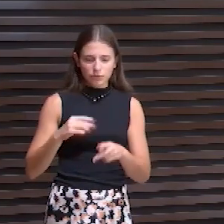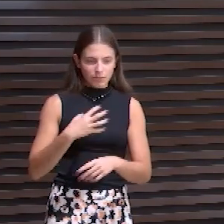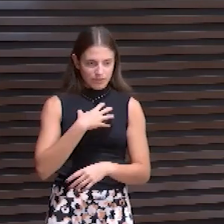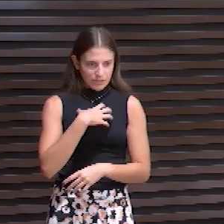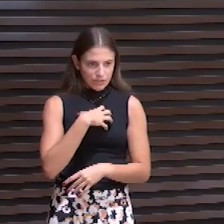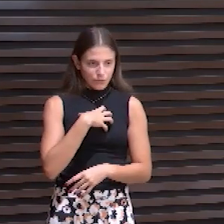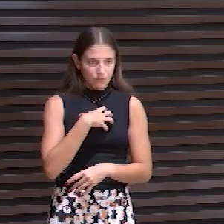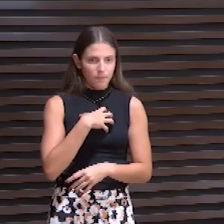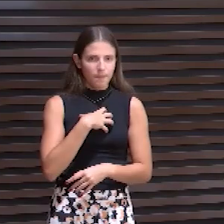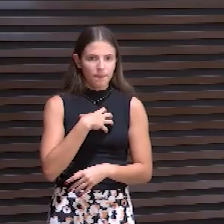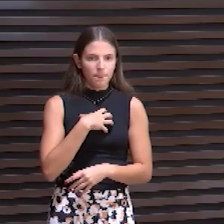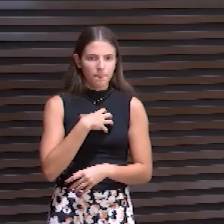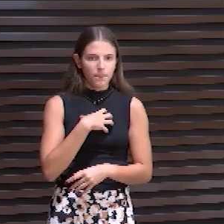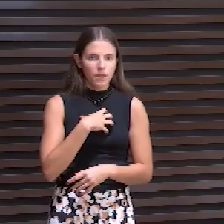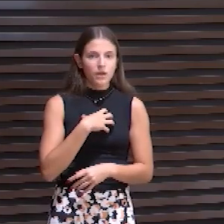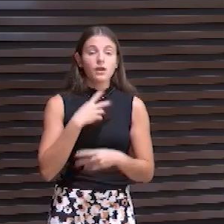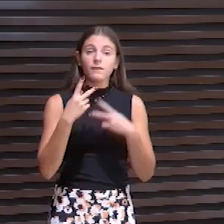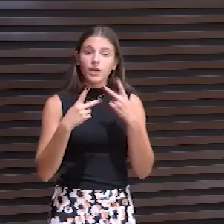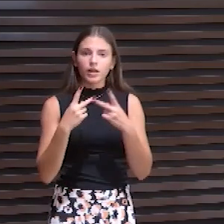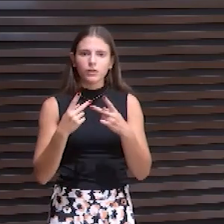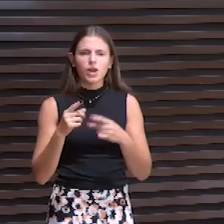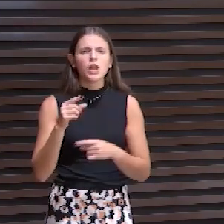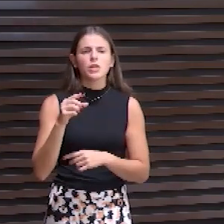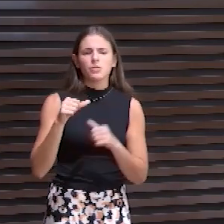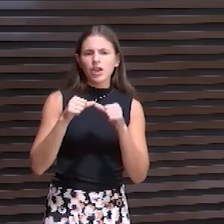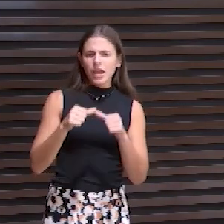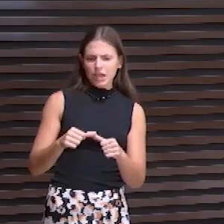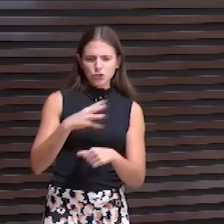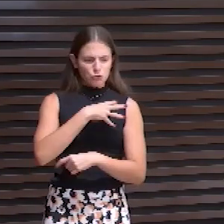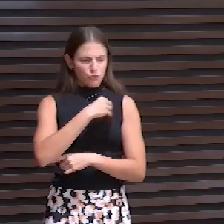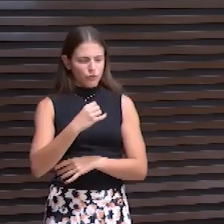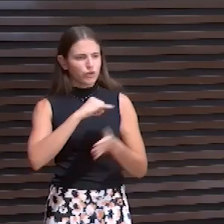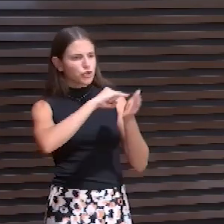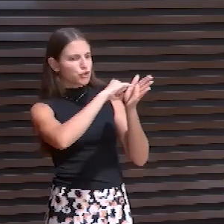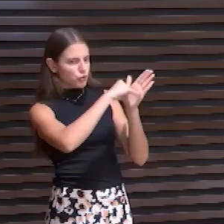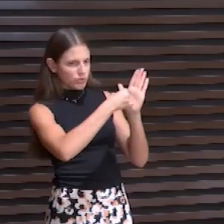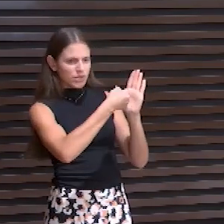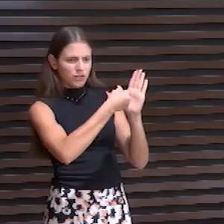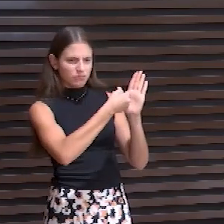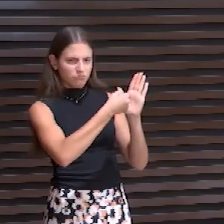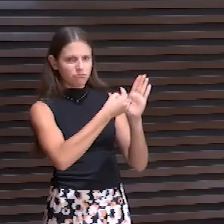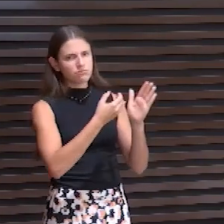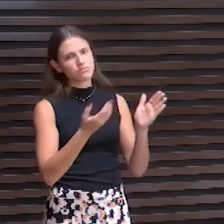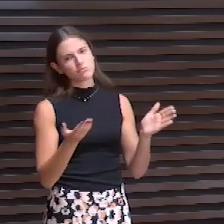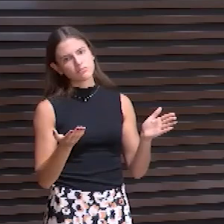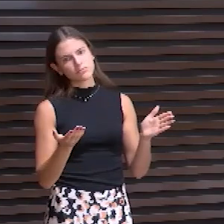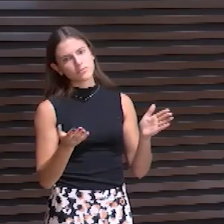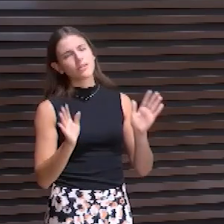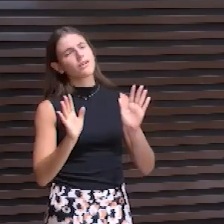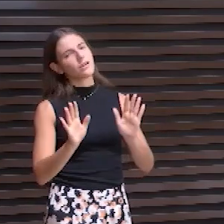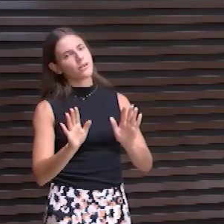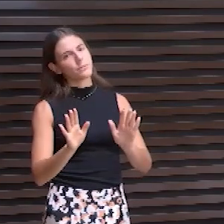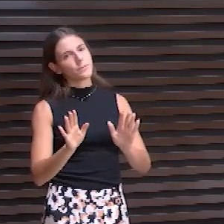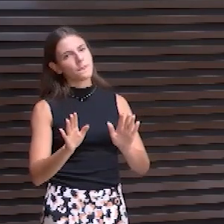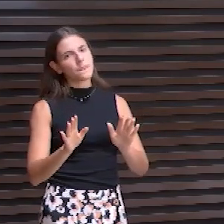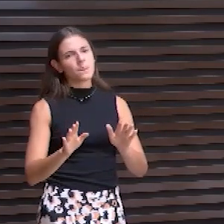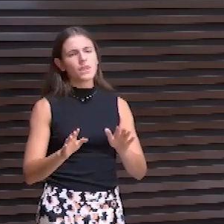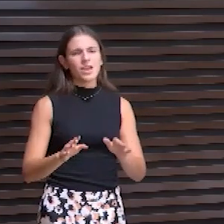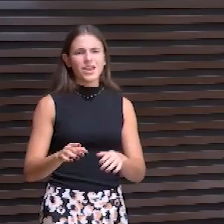não é este o filho de José? Calma aí. Ele está dizendo que ele é o